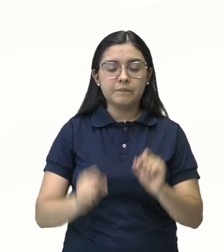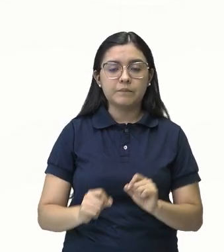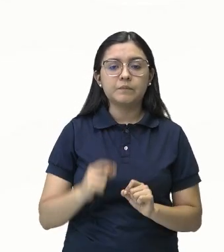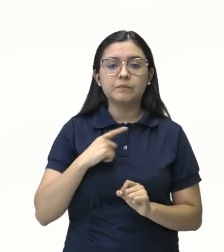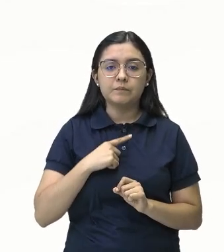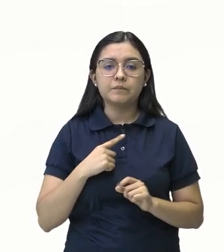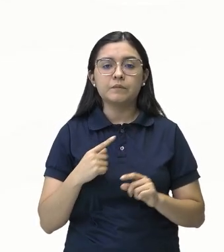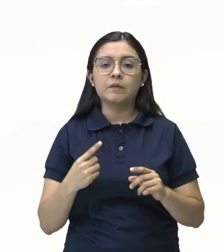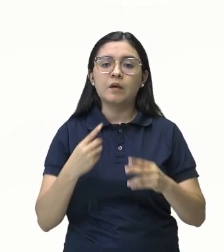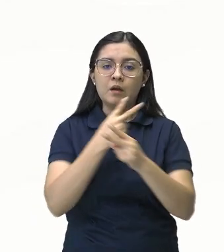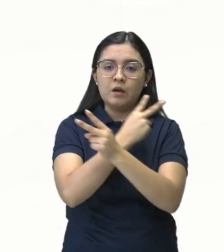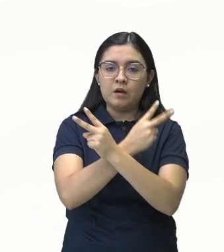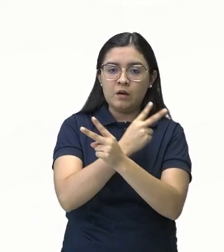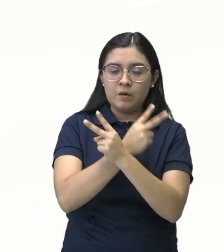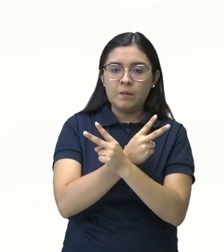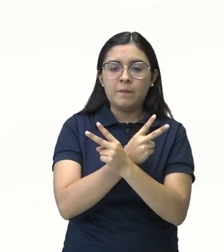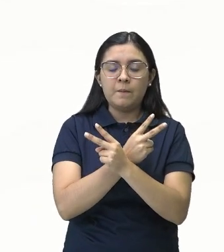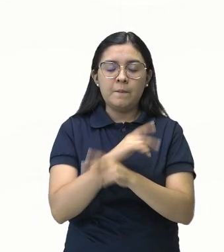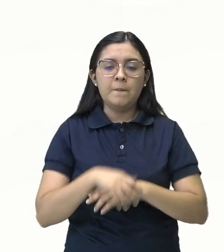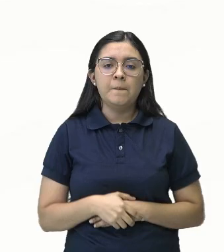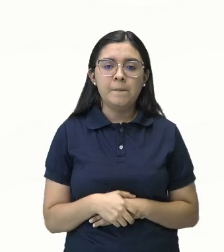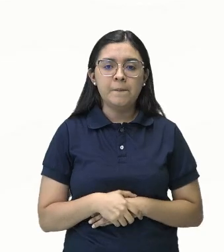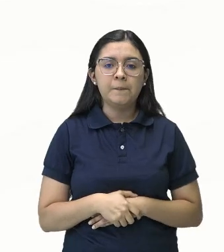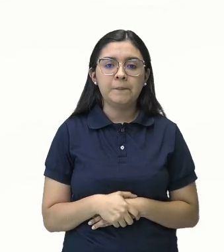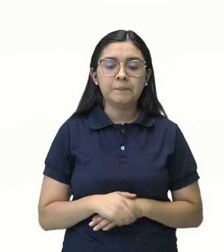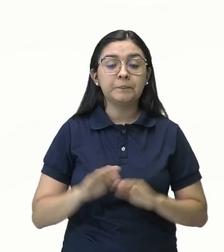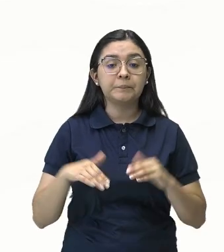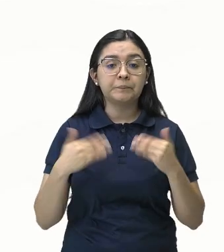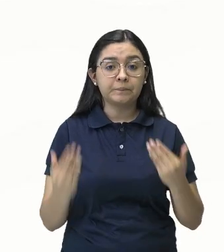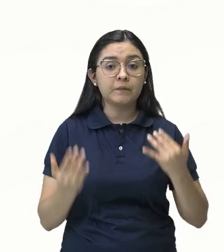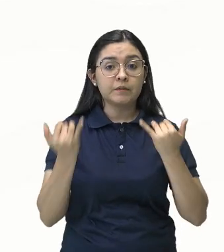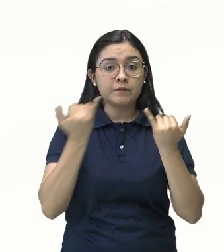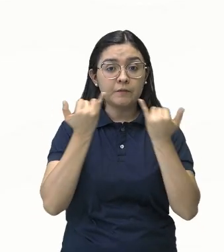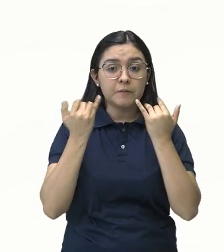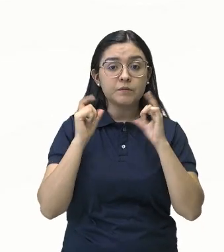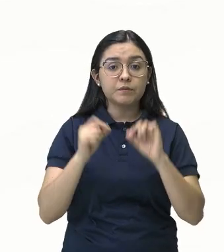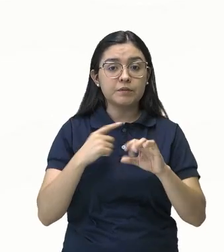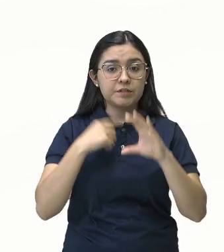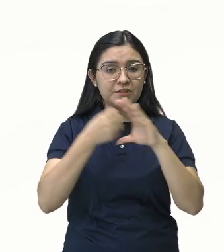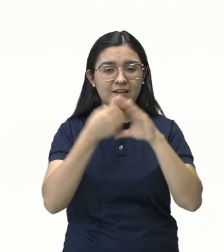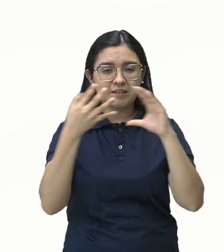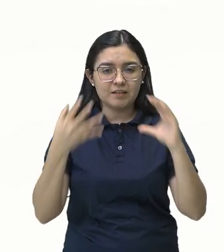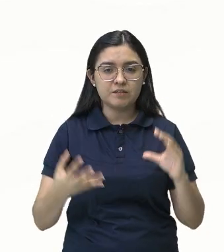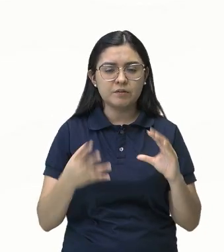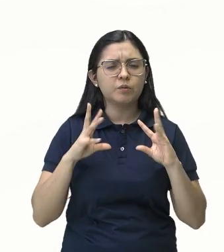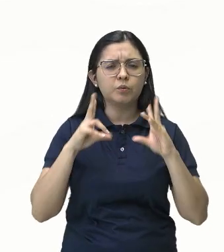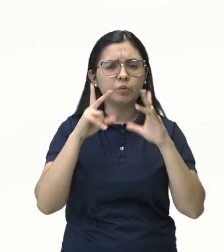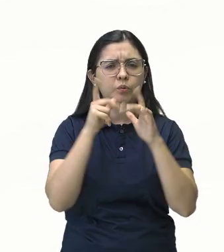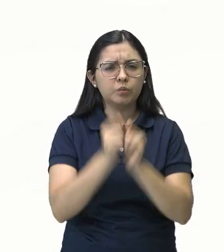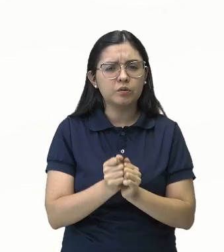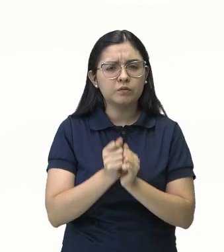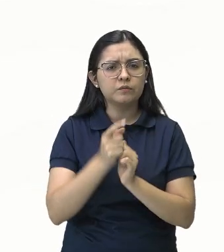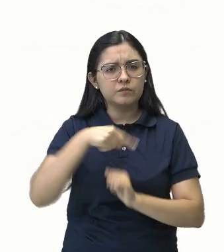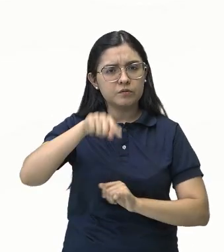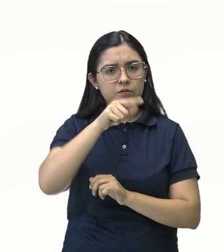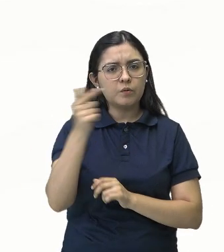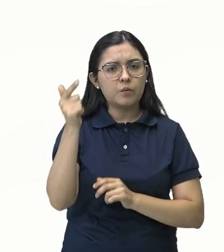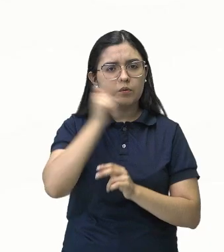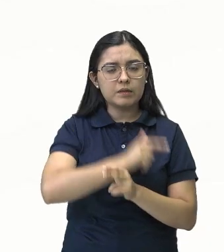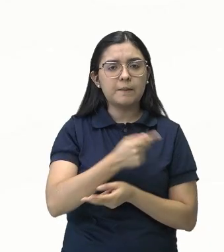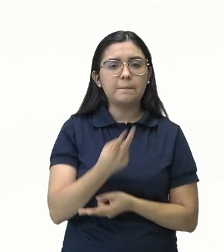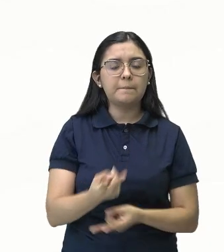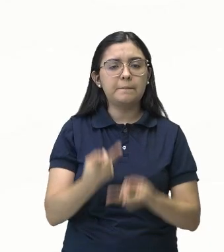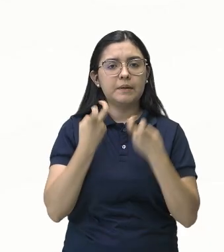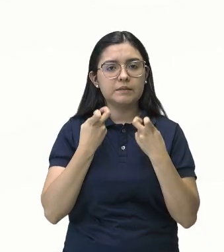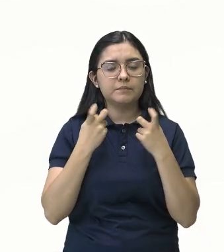outro lado do cromossomo homólogo vem da mãe. Então, essas informações todinhas, tudo que você consegue visualizar